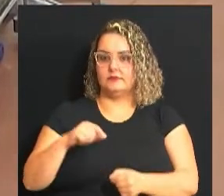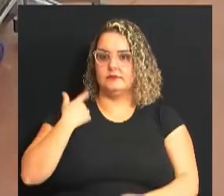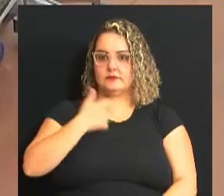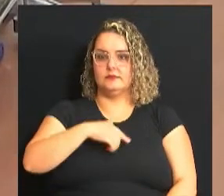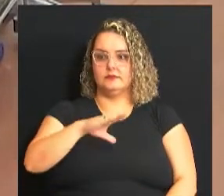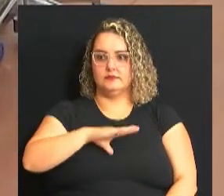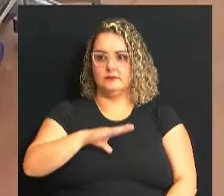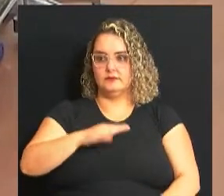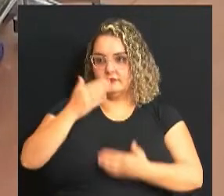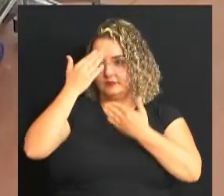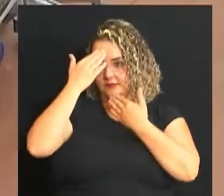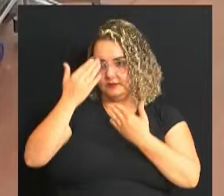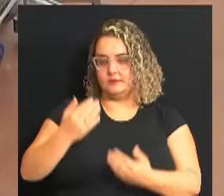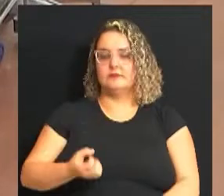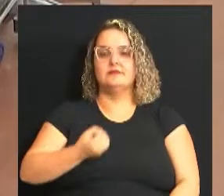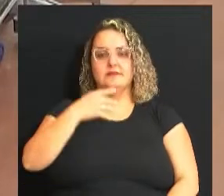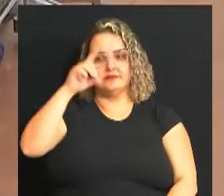obrigado.